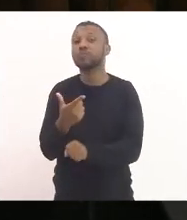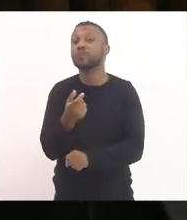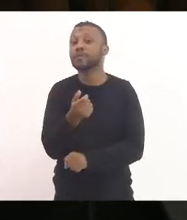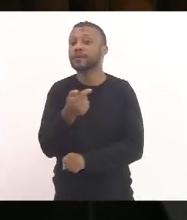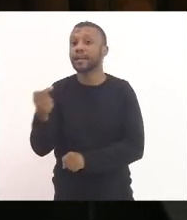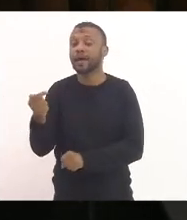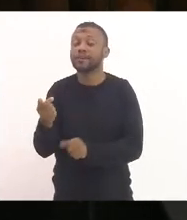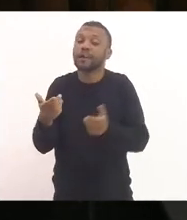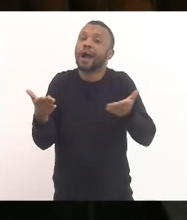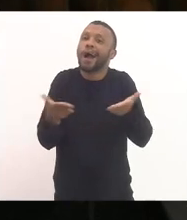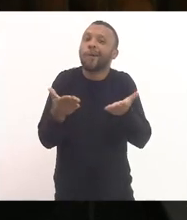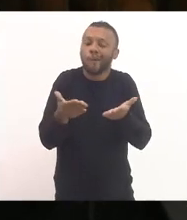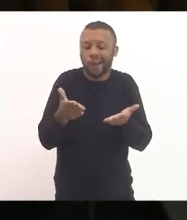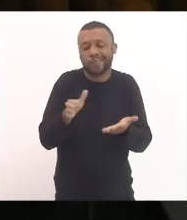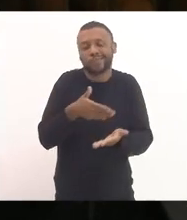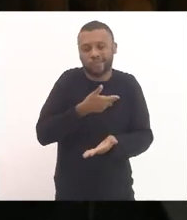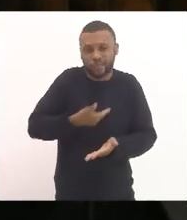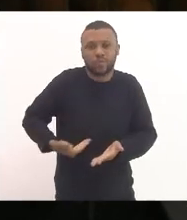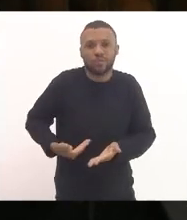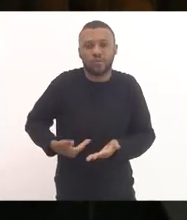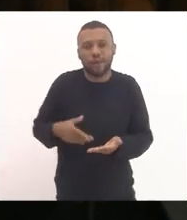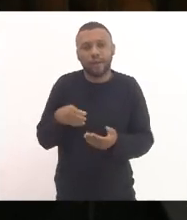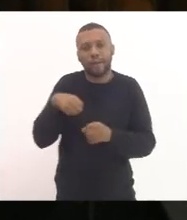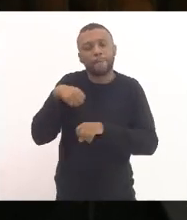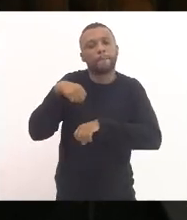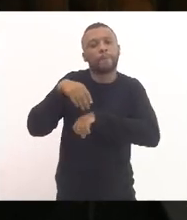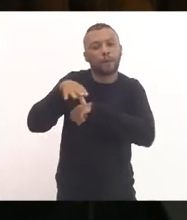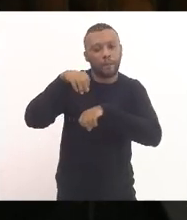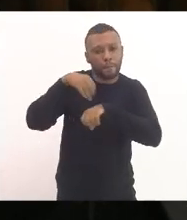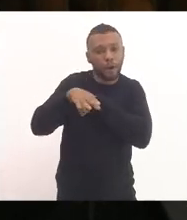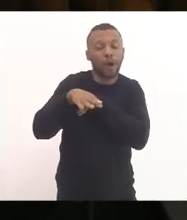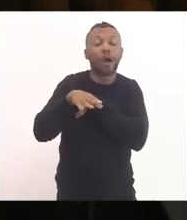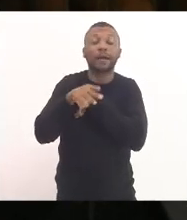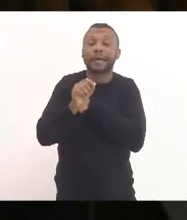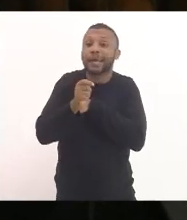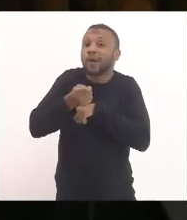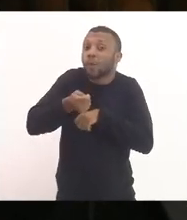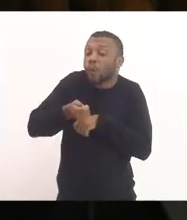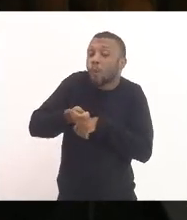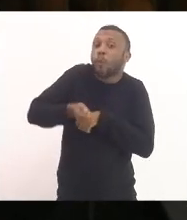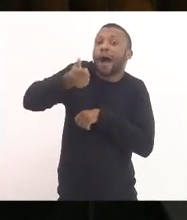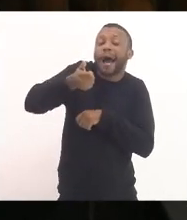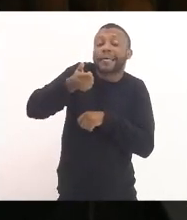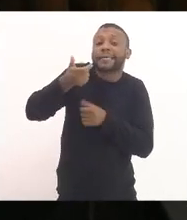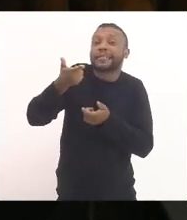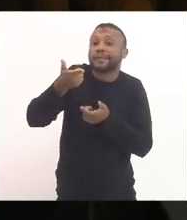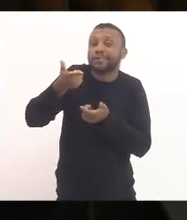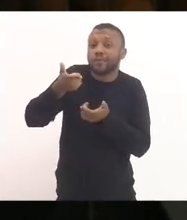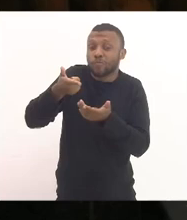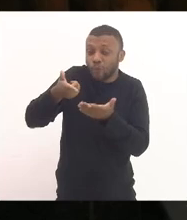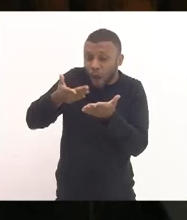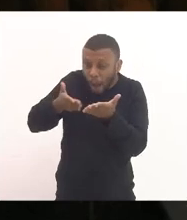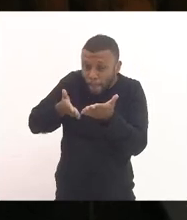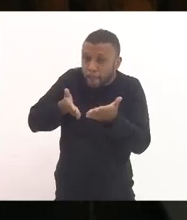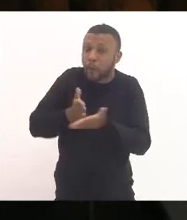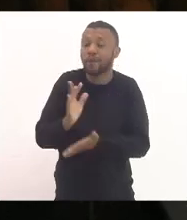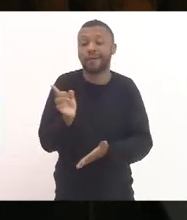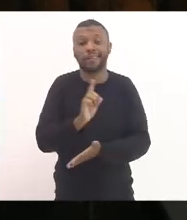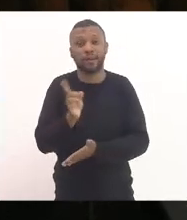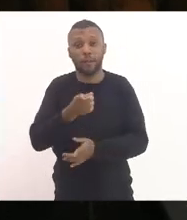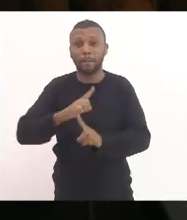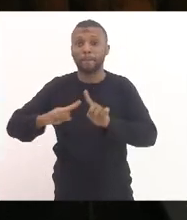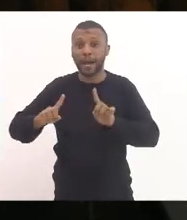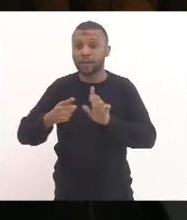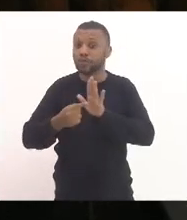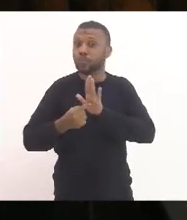emitiu uma uma mensagem que por pouco não não foi aprovada mais já demonstrou